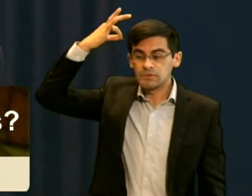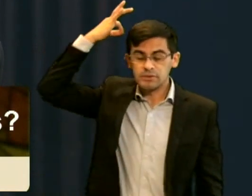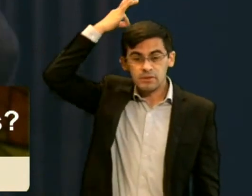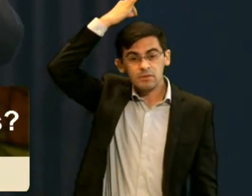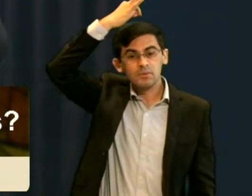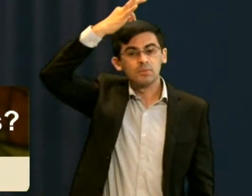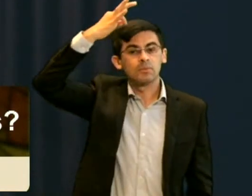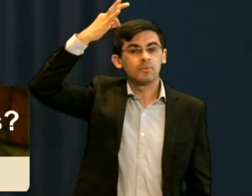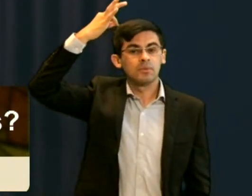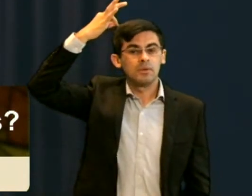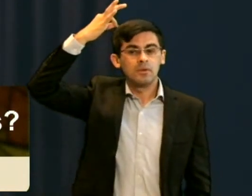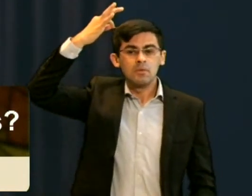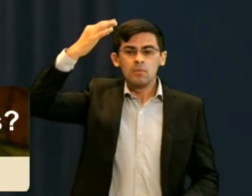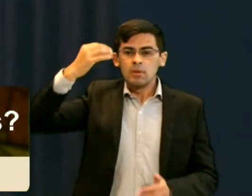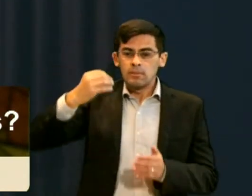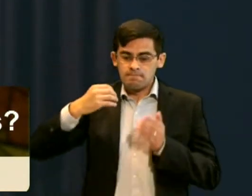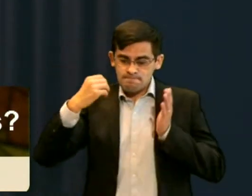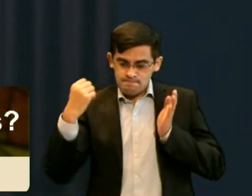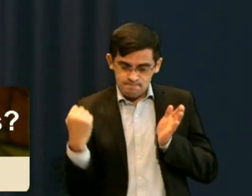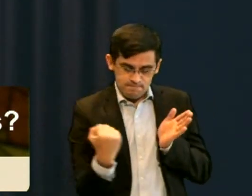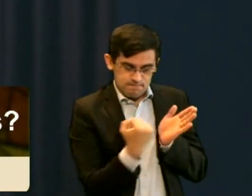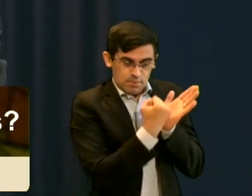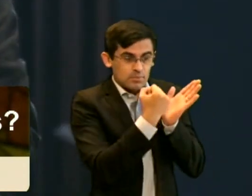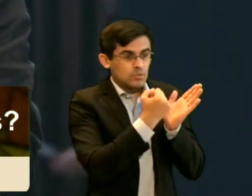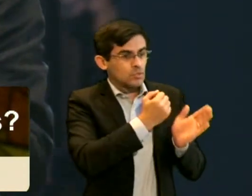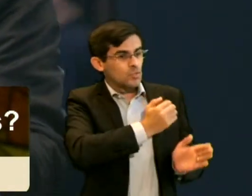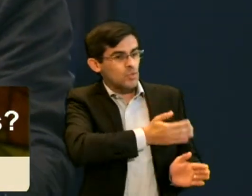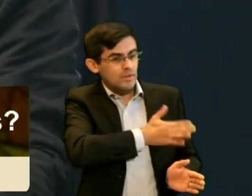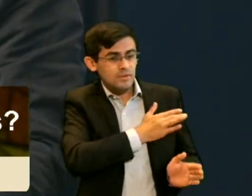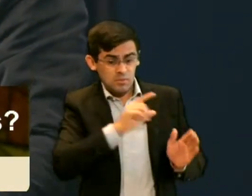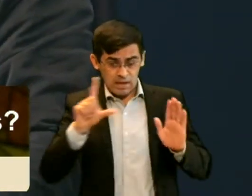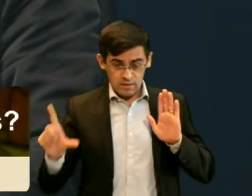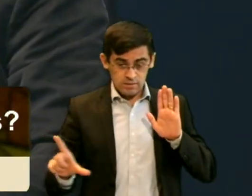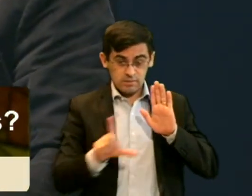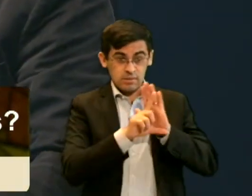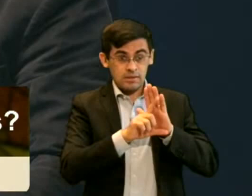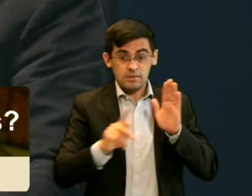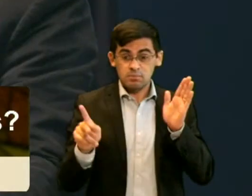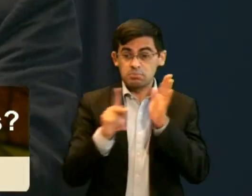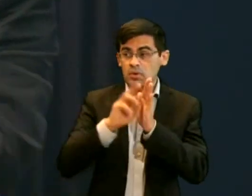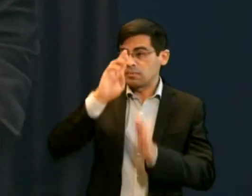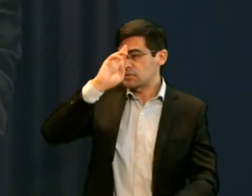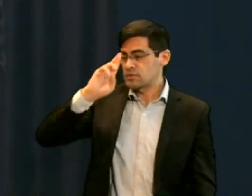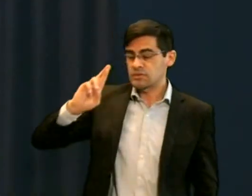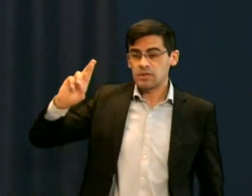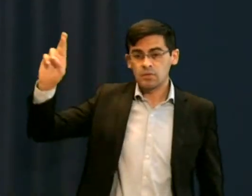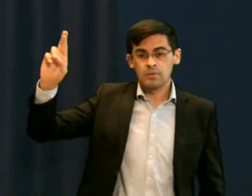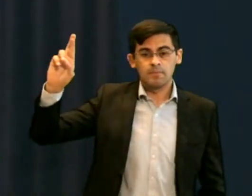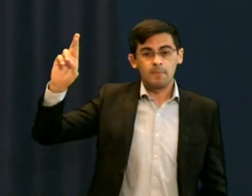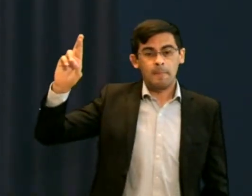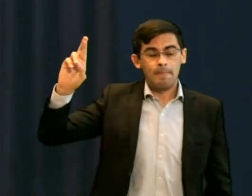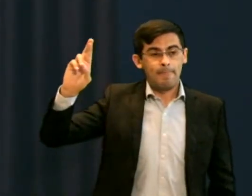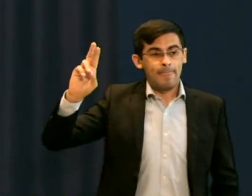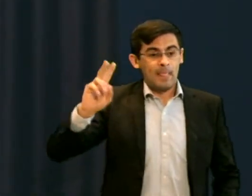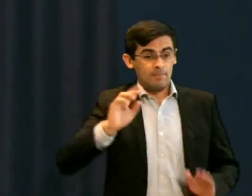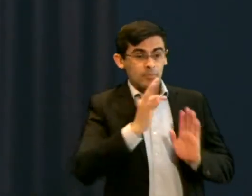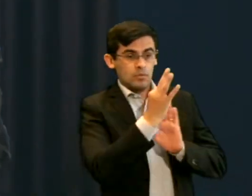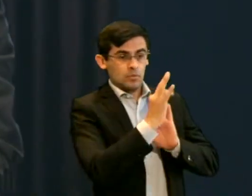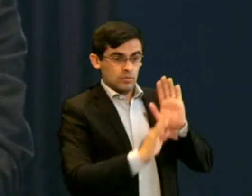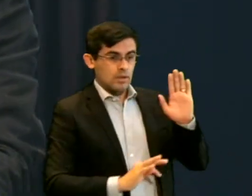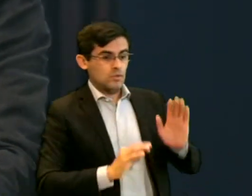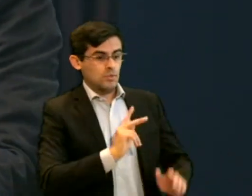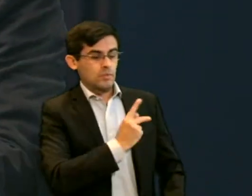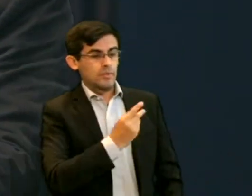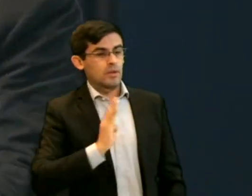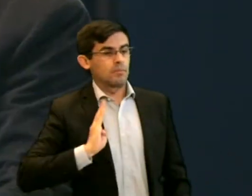ele imprime no nosso coração as leis da vida. E o texto em Hebreus, a continuação daquele que eu estava